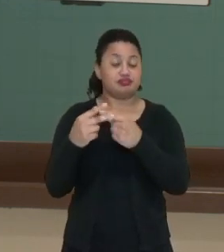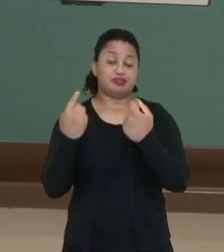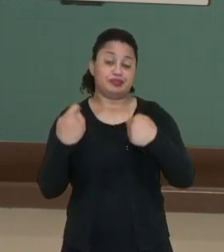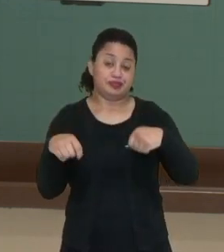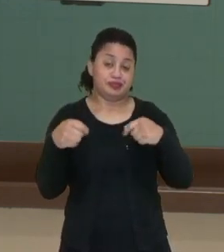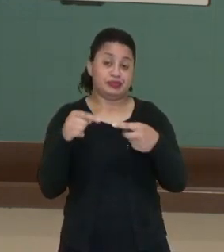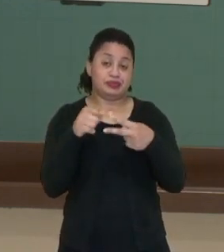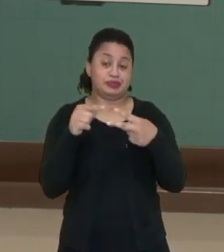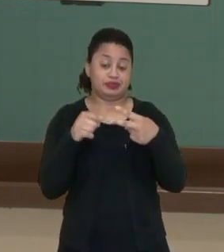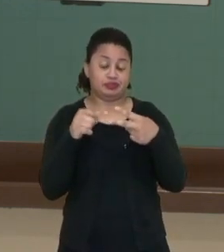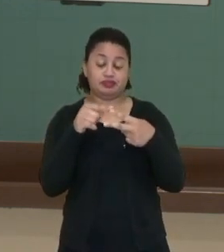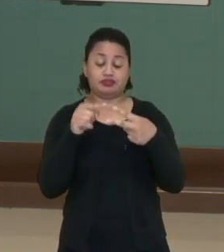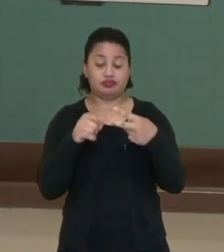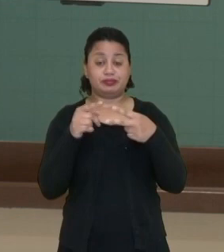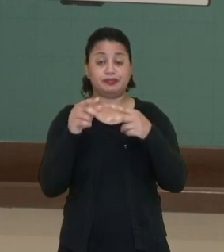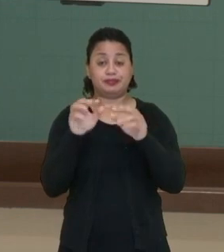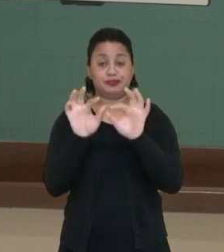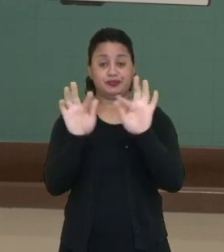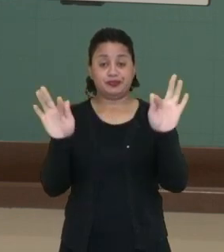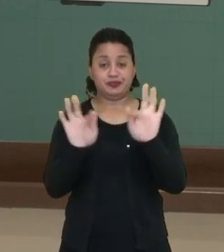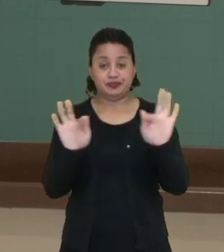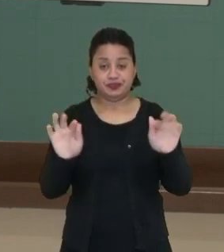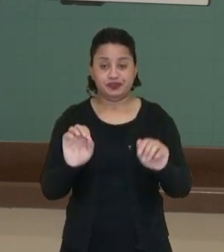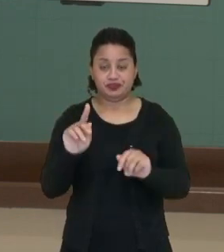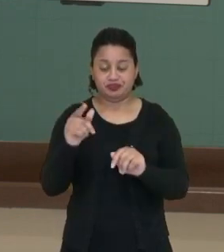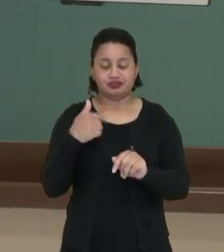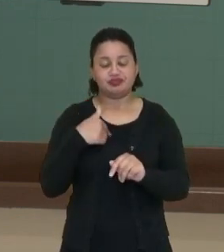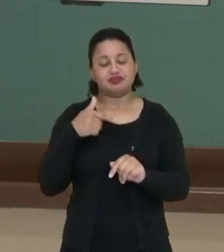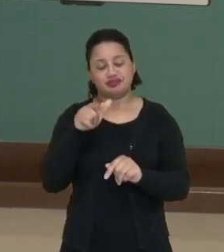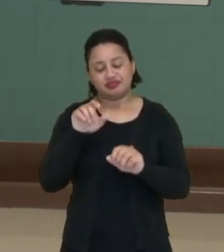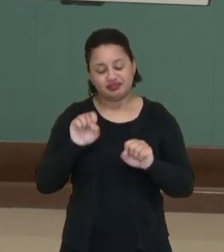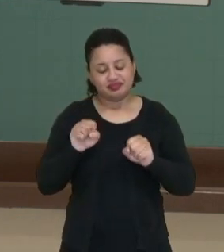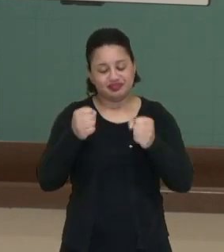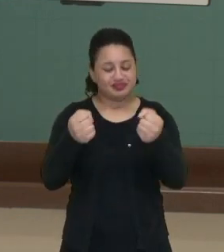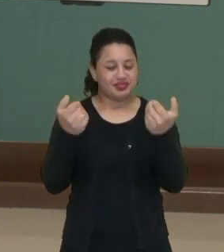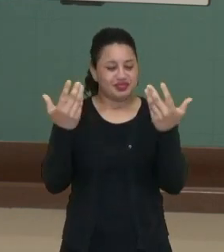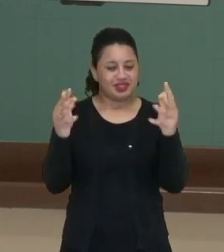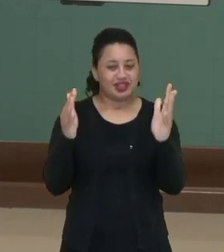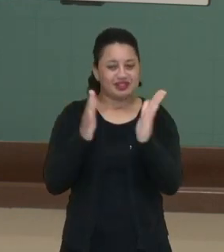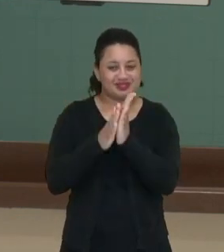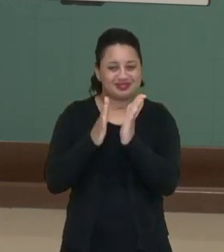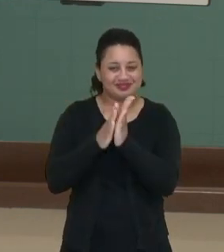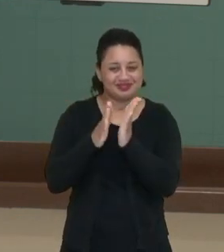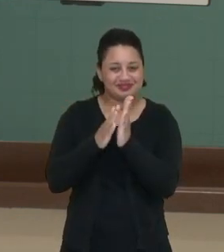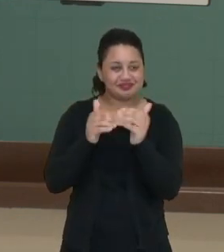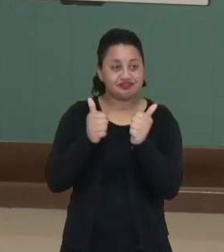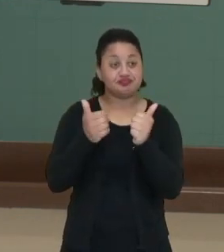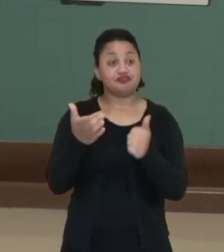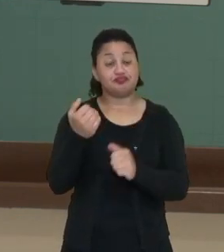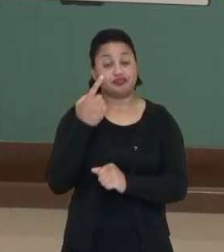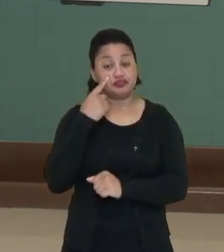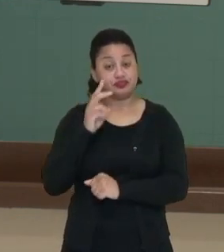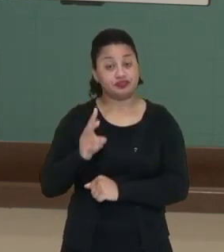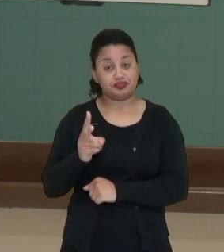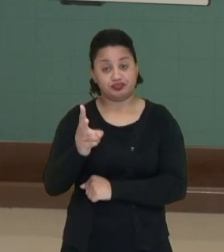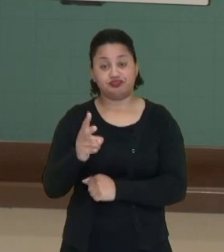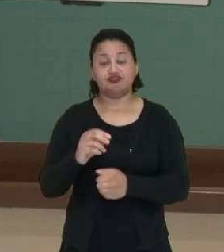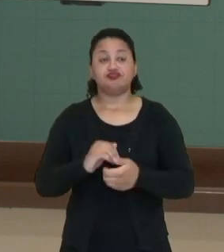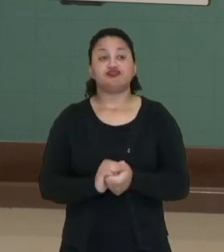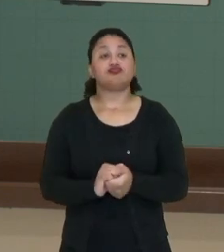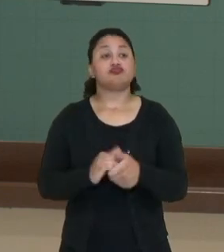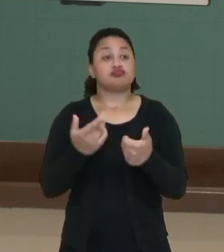alteração, uma correção sobre elas, ok? Parabéns pela sua dedicação. Bora lá então. Falando então do